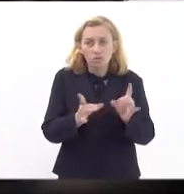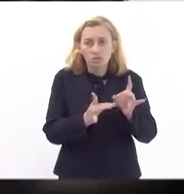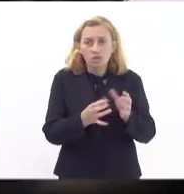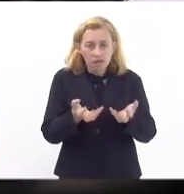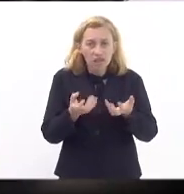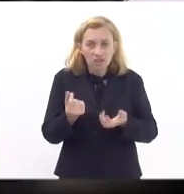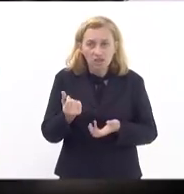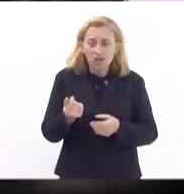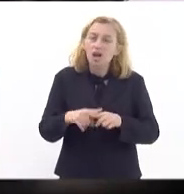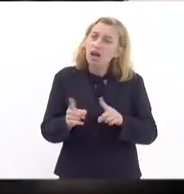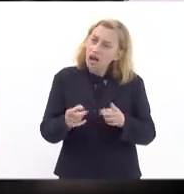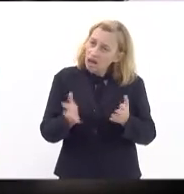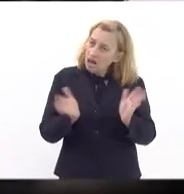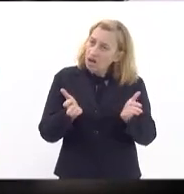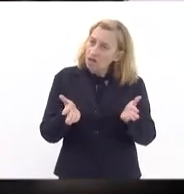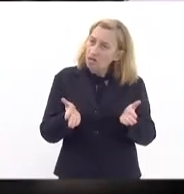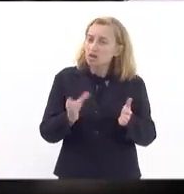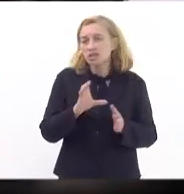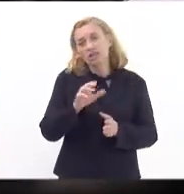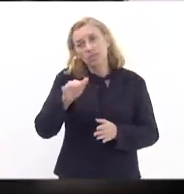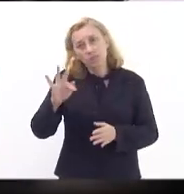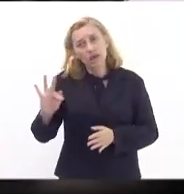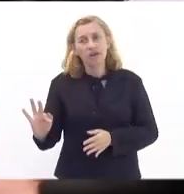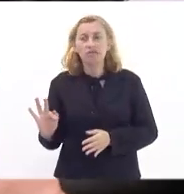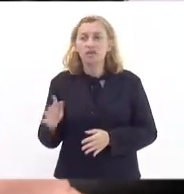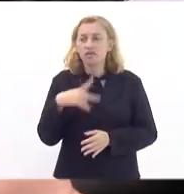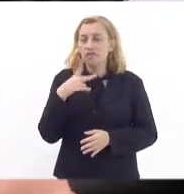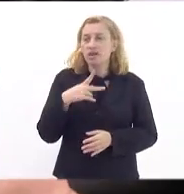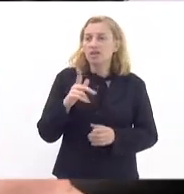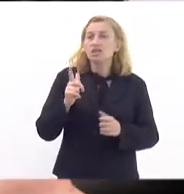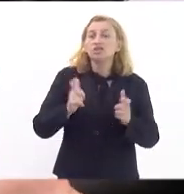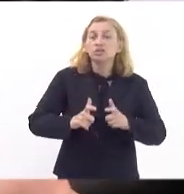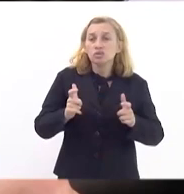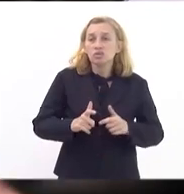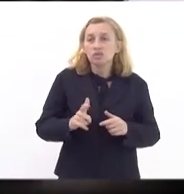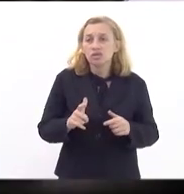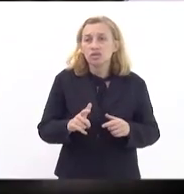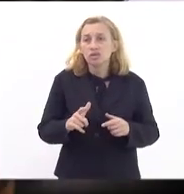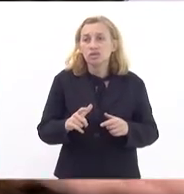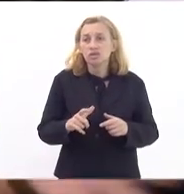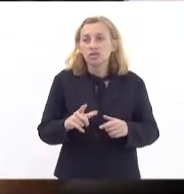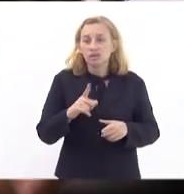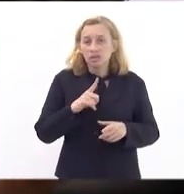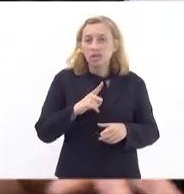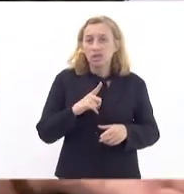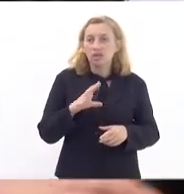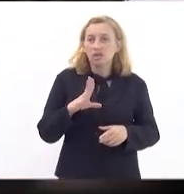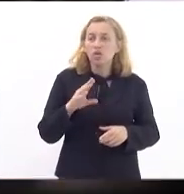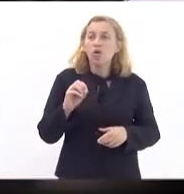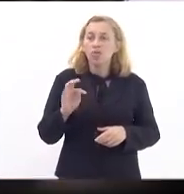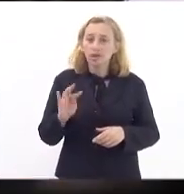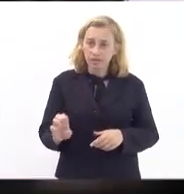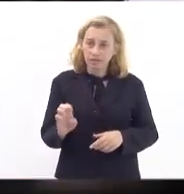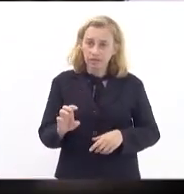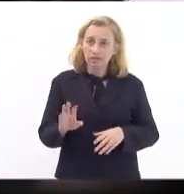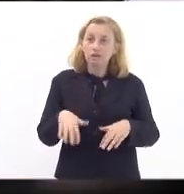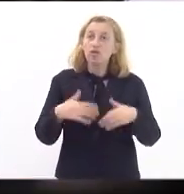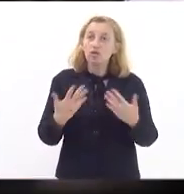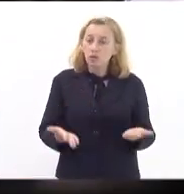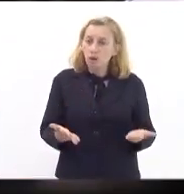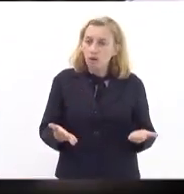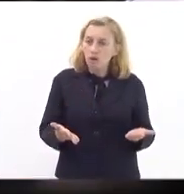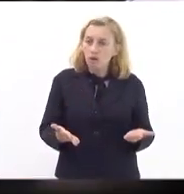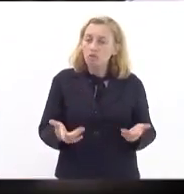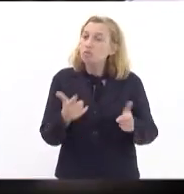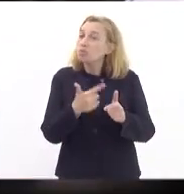um dinheiro agora tem que voltar O que é ediseuda onde tá vindo dá onde tá vindo esse esse cobre qual é